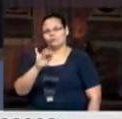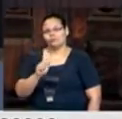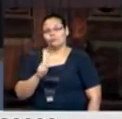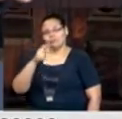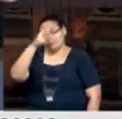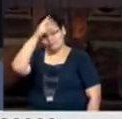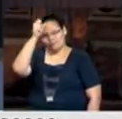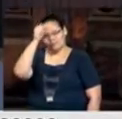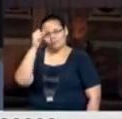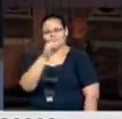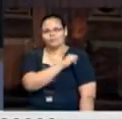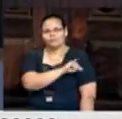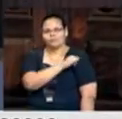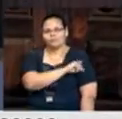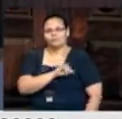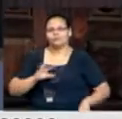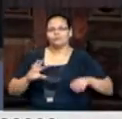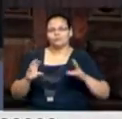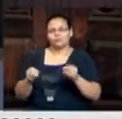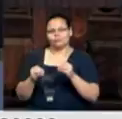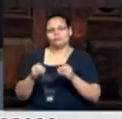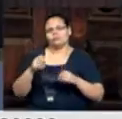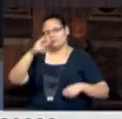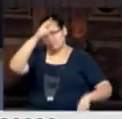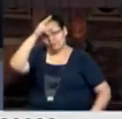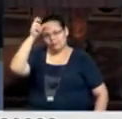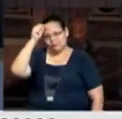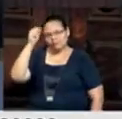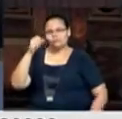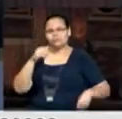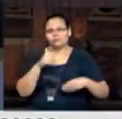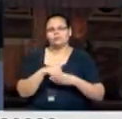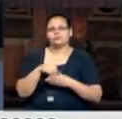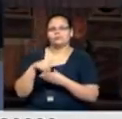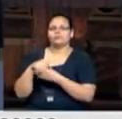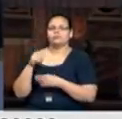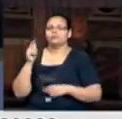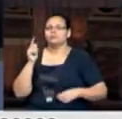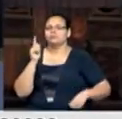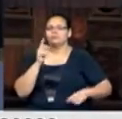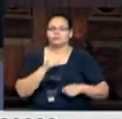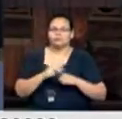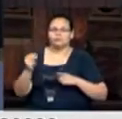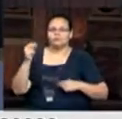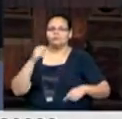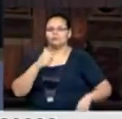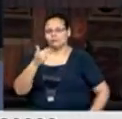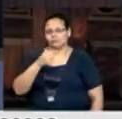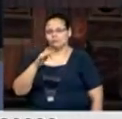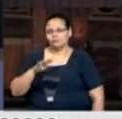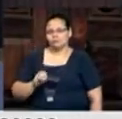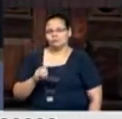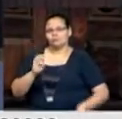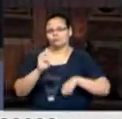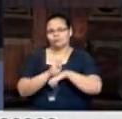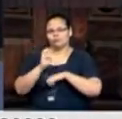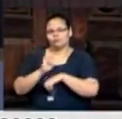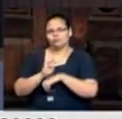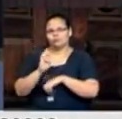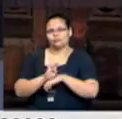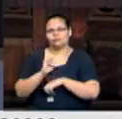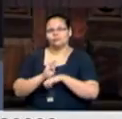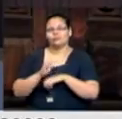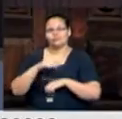E também de todos os outros prefeitos que foram eleitos no segundo turno no nosso estado. Primeiro, tivemos